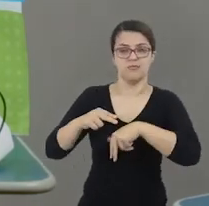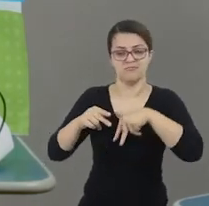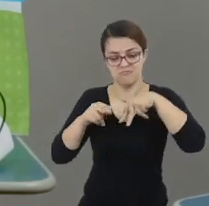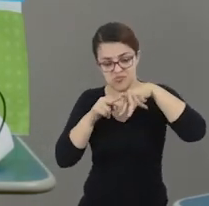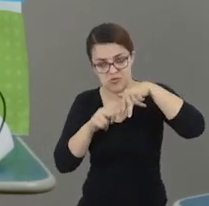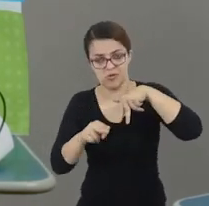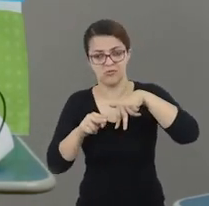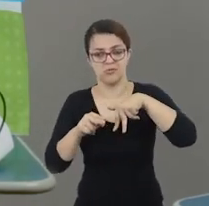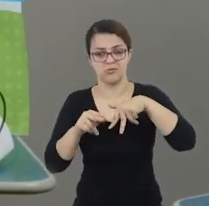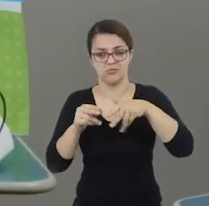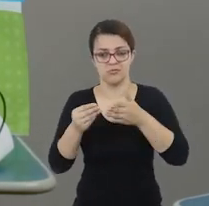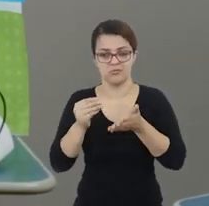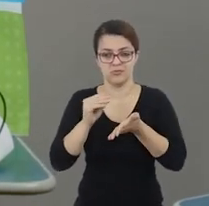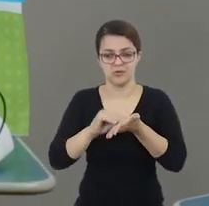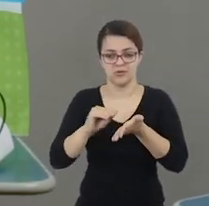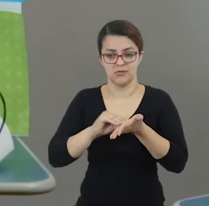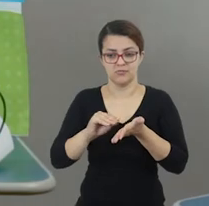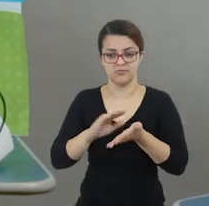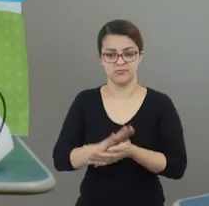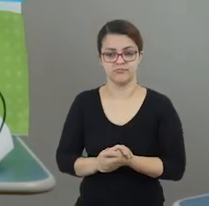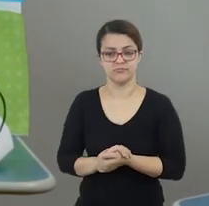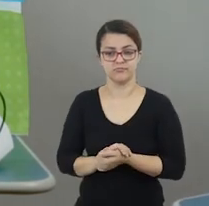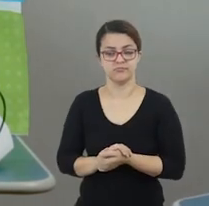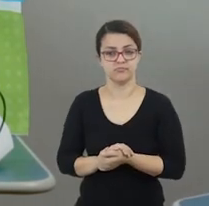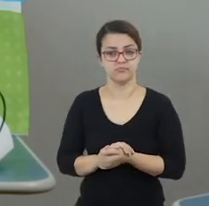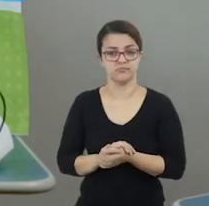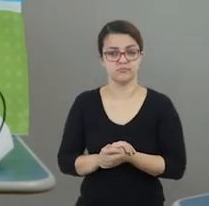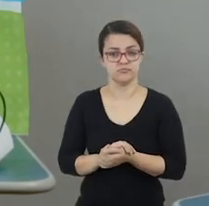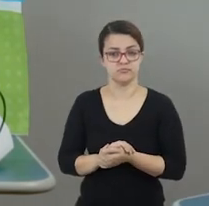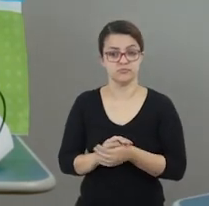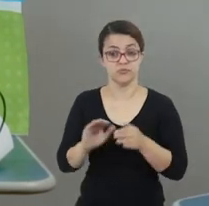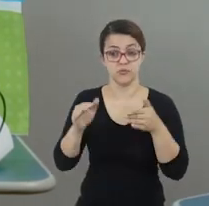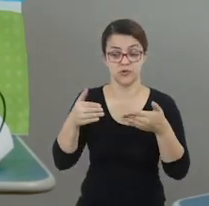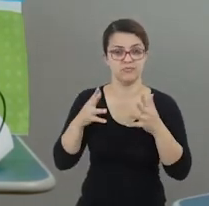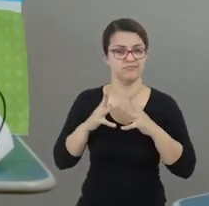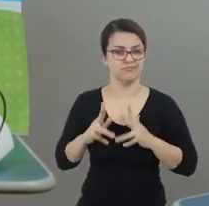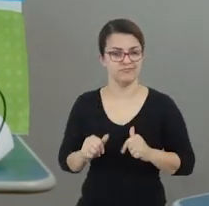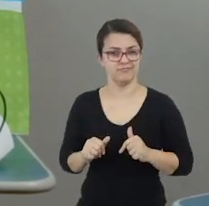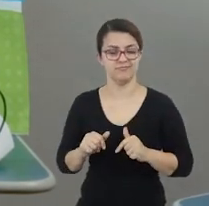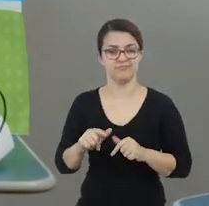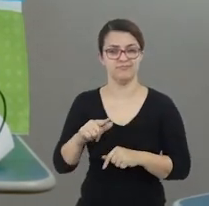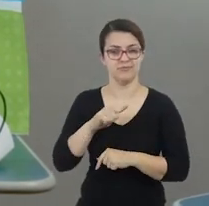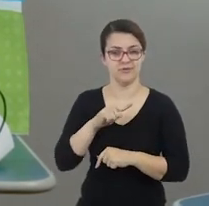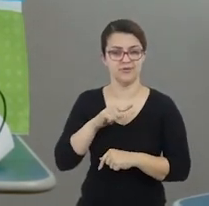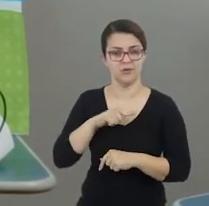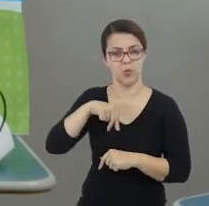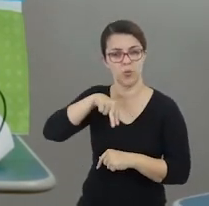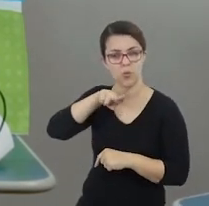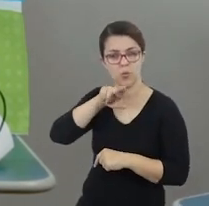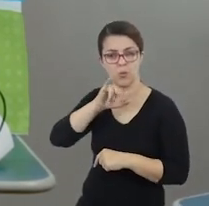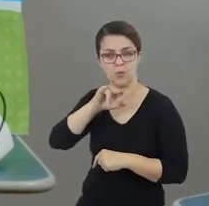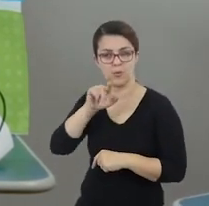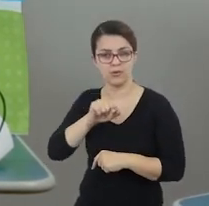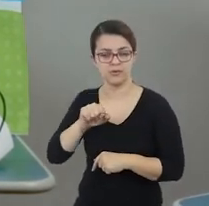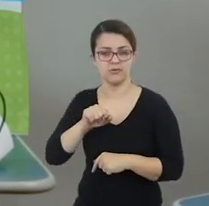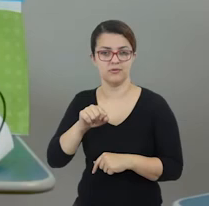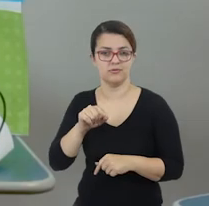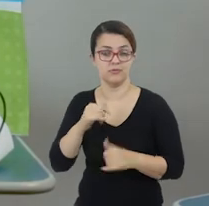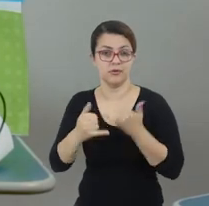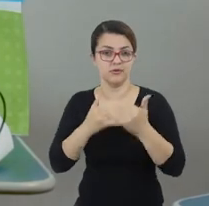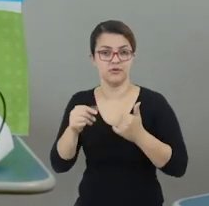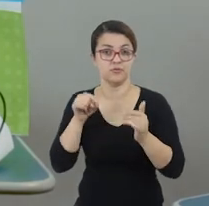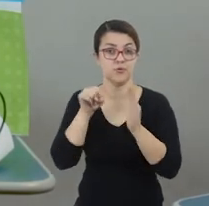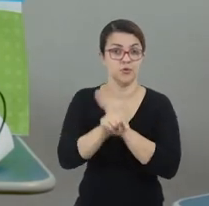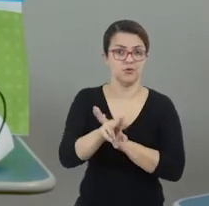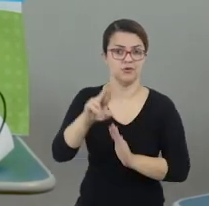saúde e higiene, nós temos aqui um jogo que se chama quiz. É um jogo de perguntas e respostas, tá?